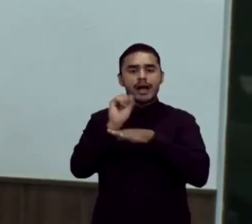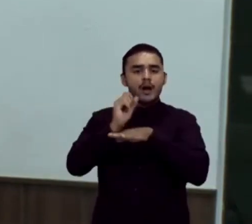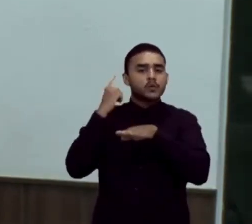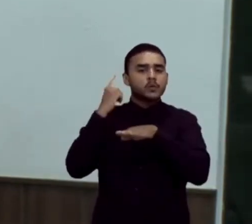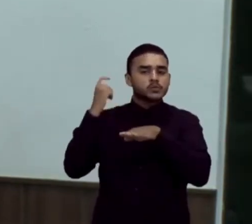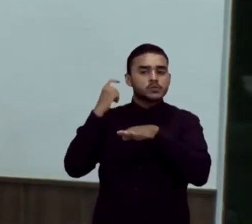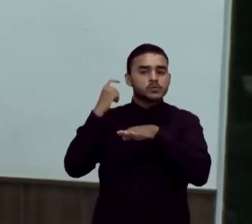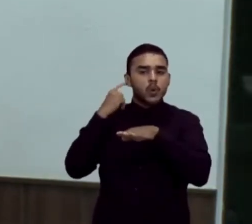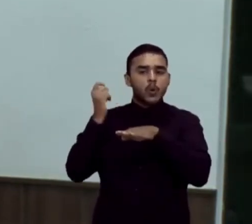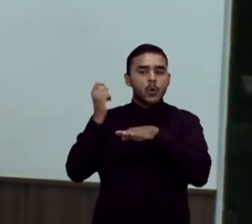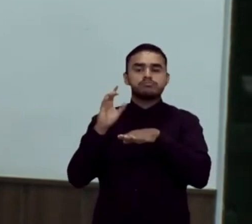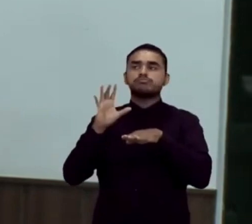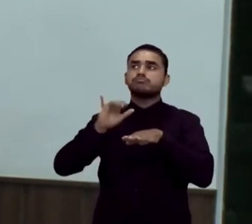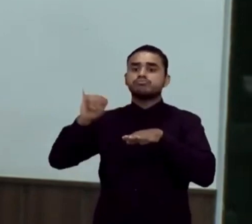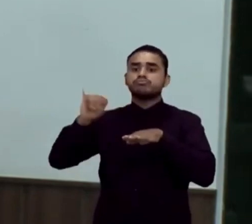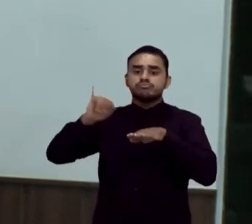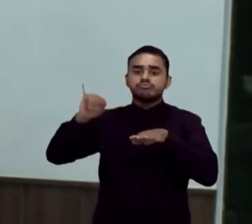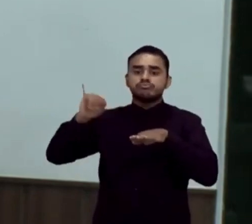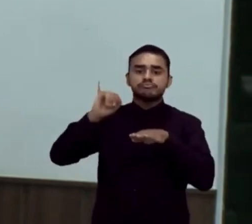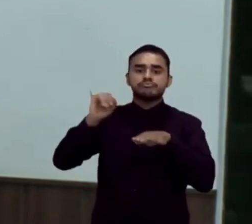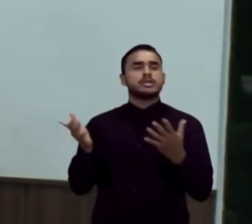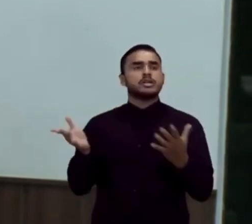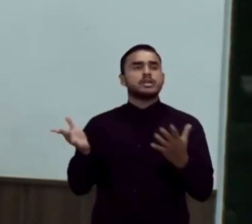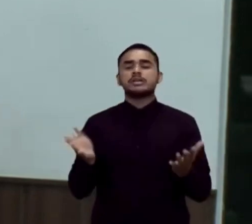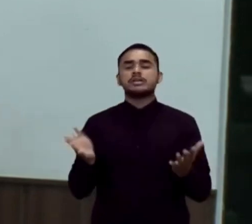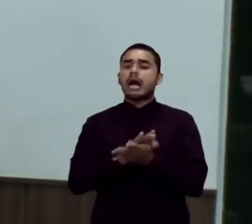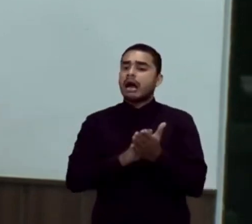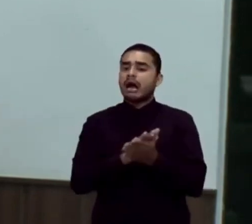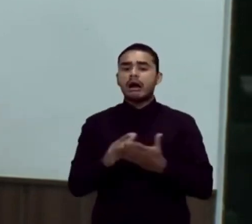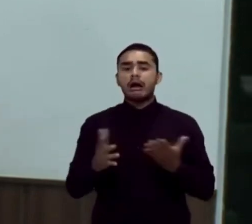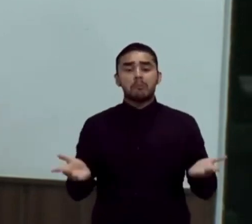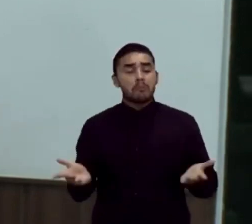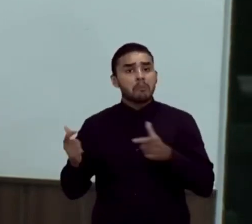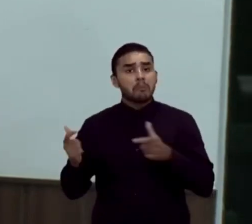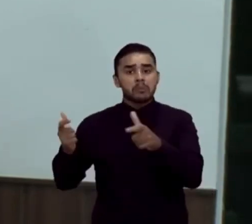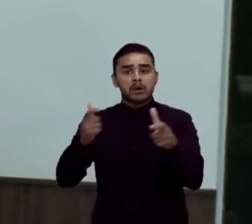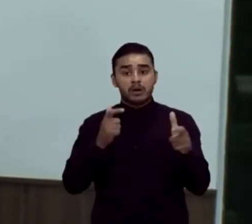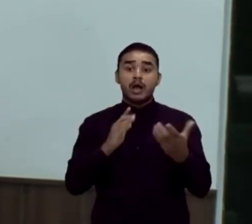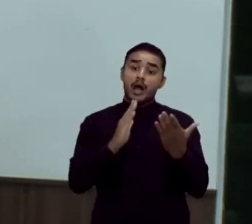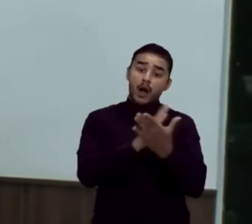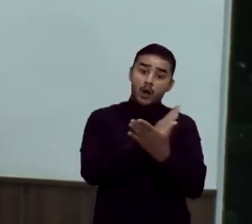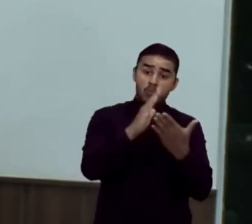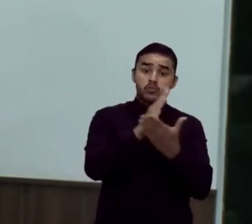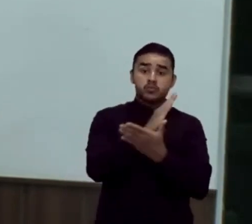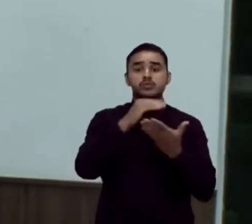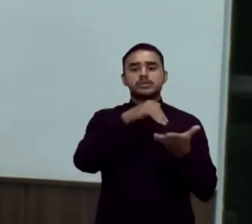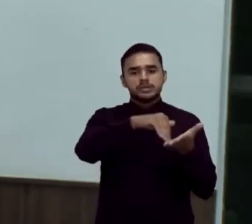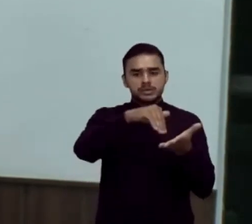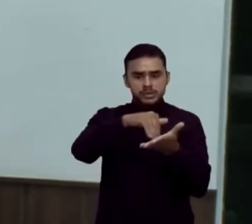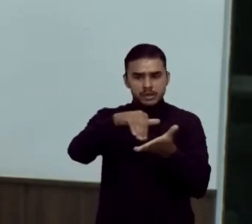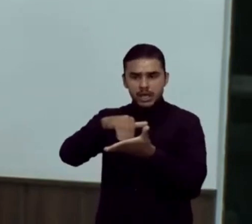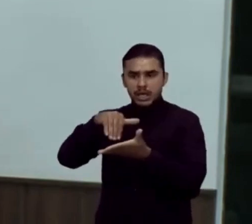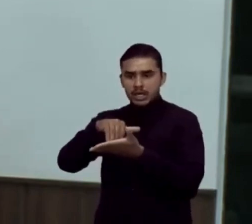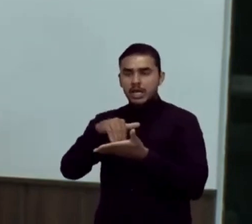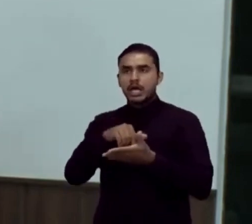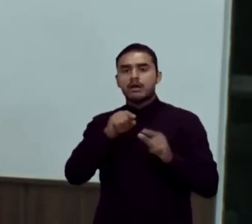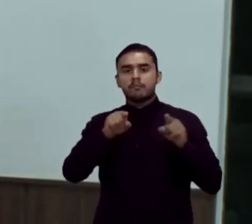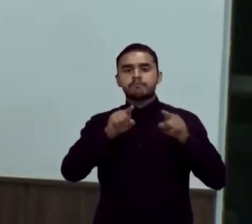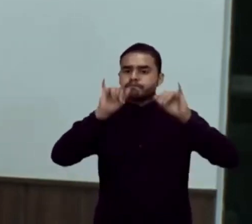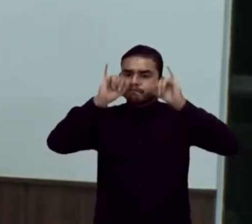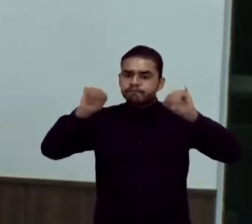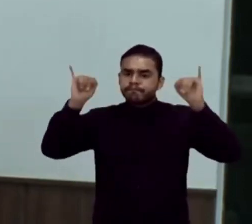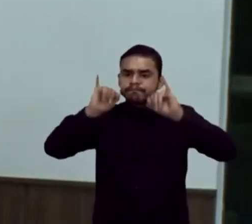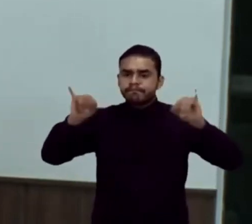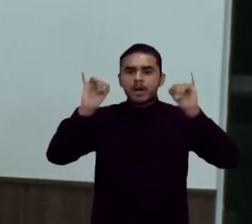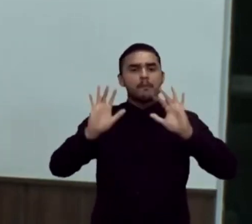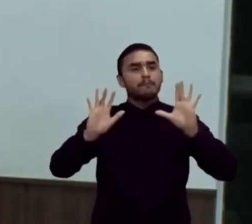alguns secretários, com todo compromisso, estão fazendo essa divulgação, mas isso precisa ser feito em todos os territórios